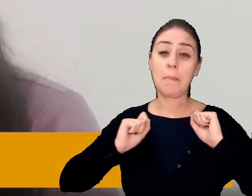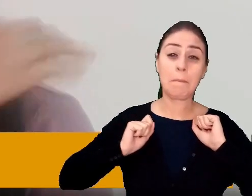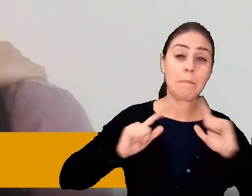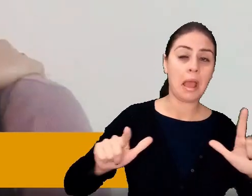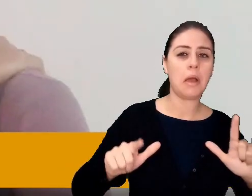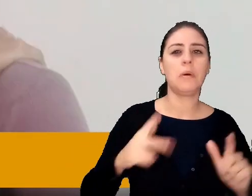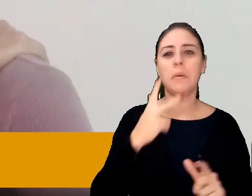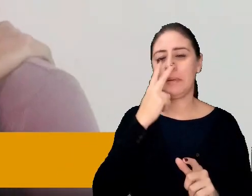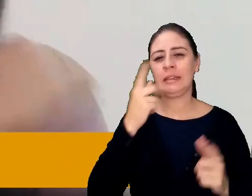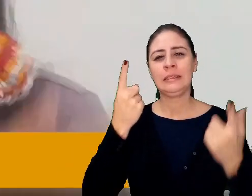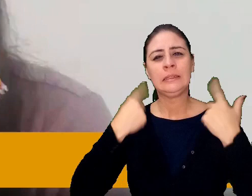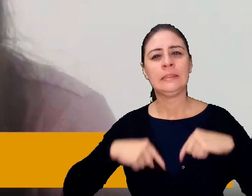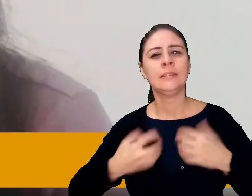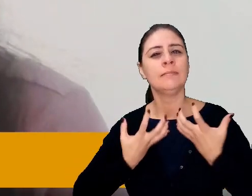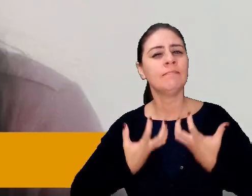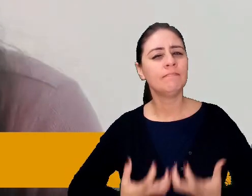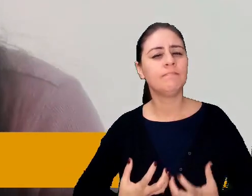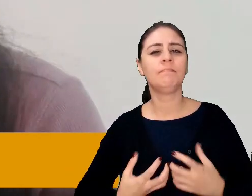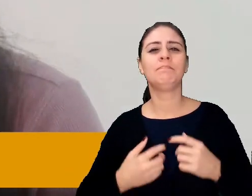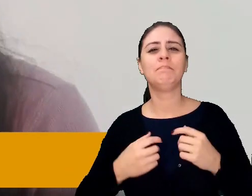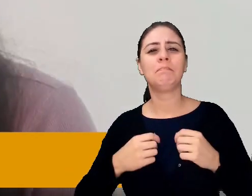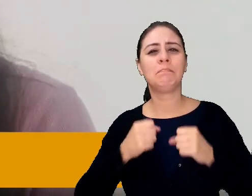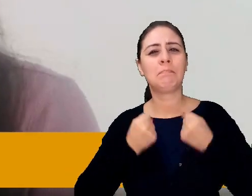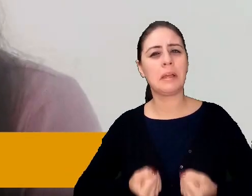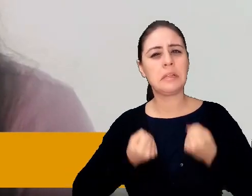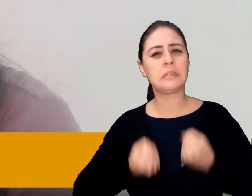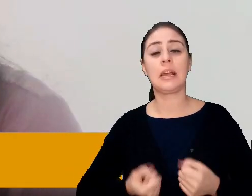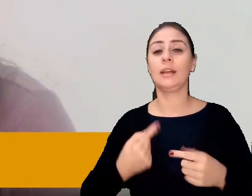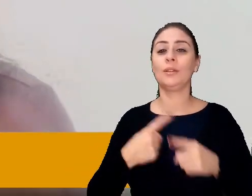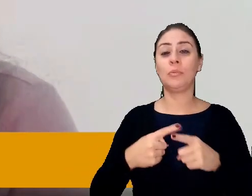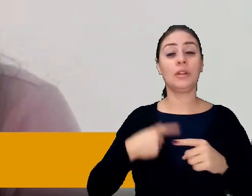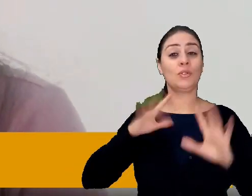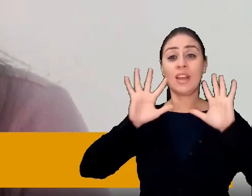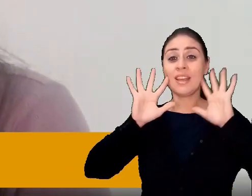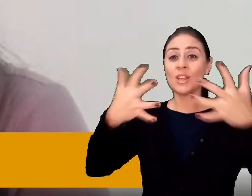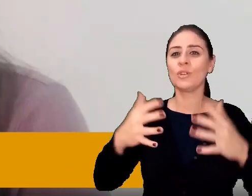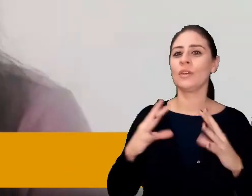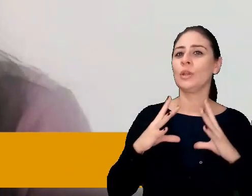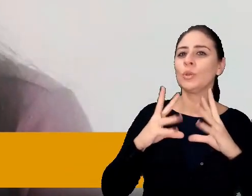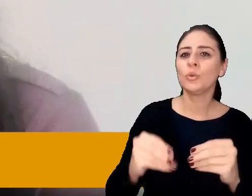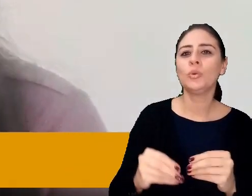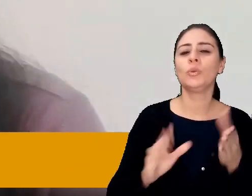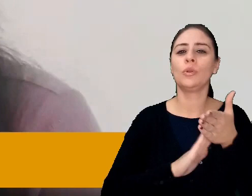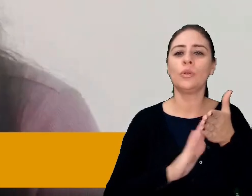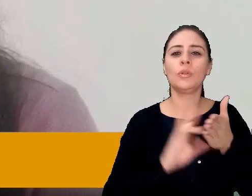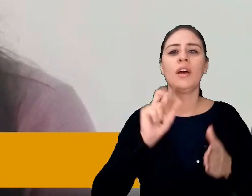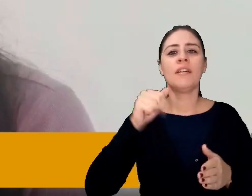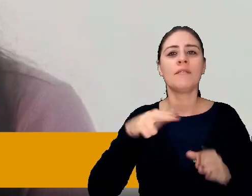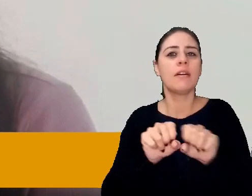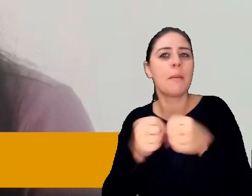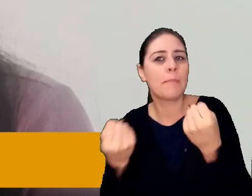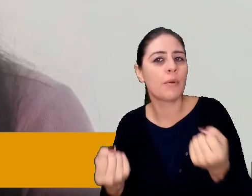mal, assim, eu estava muito carregada mesmo, eu estava passando mal, eu tive que resolver tudo, e a avó quebrou, eu estava muito